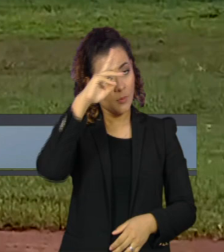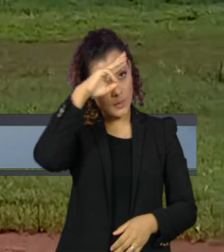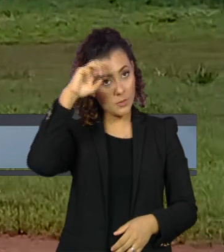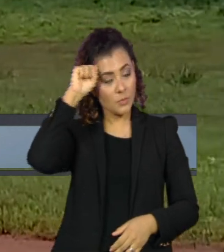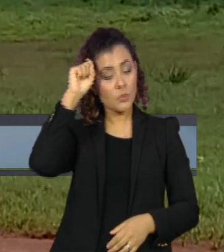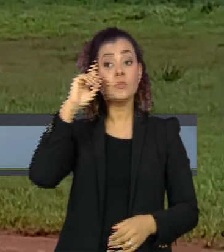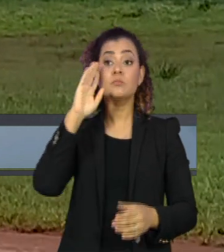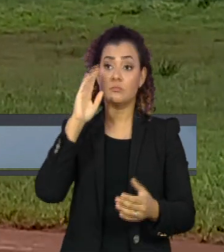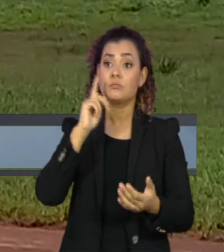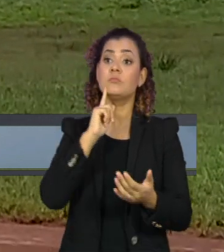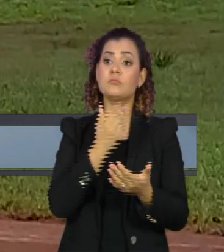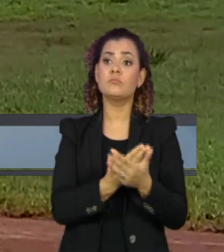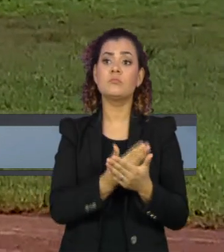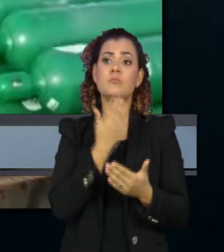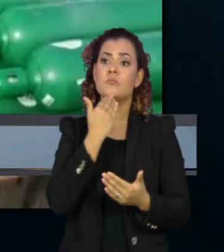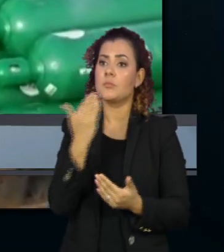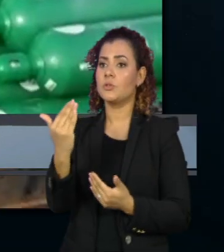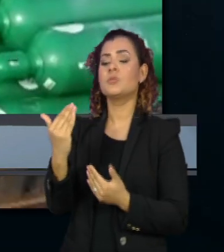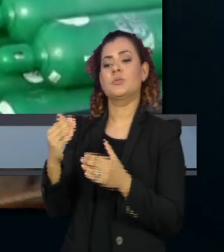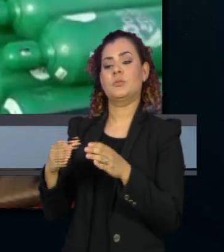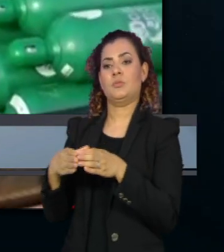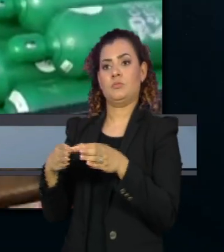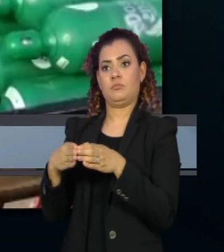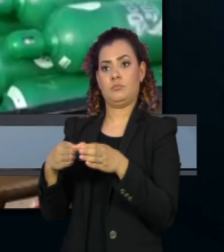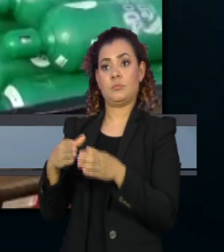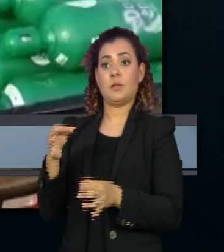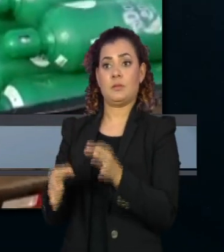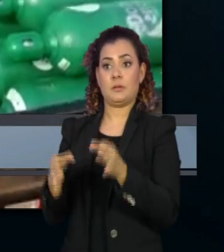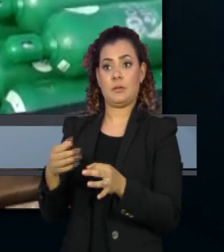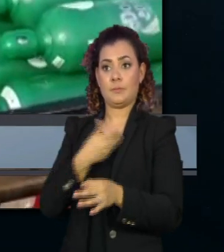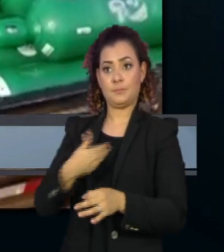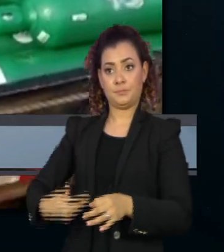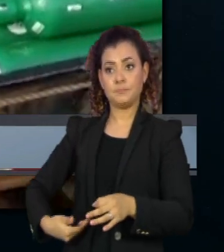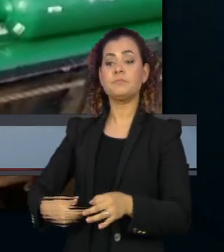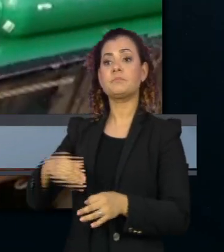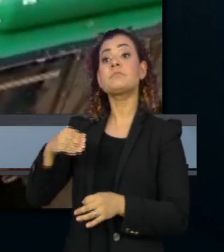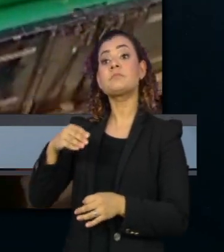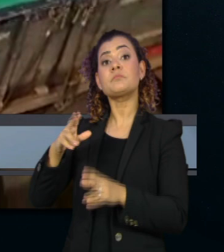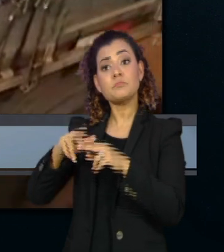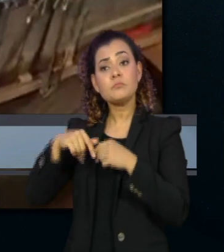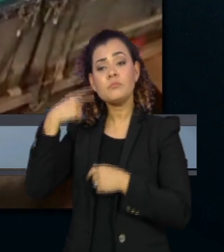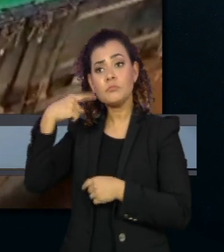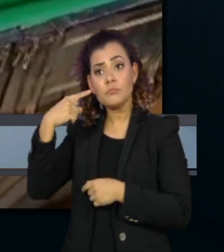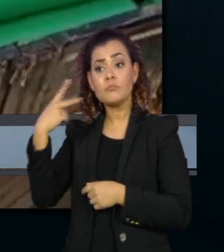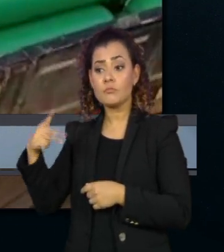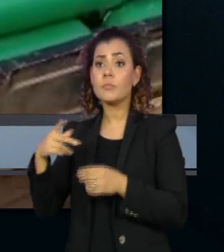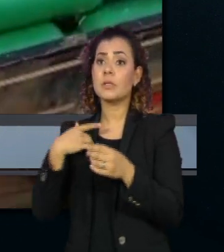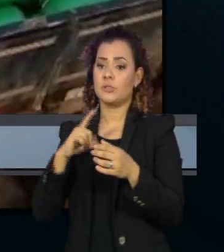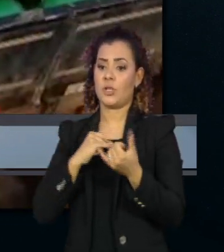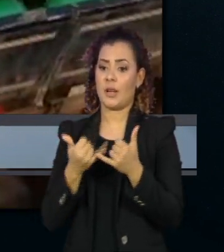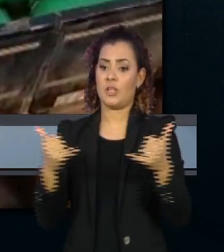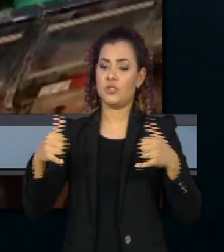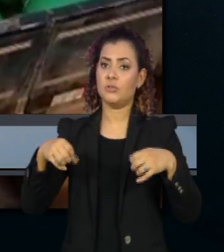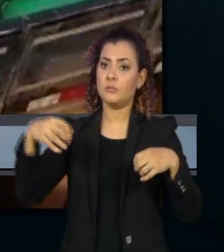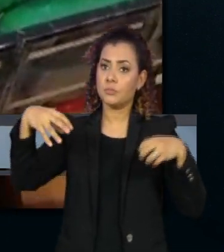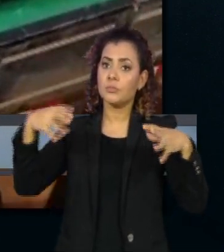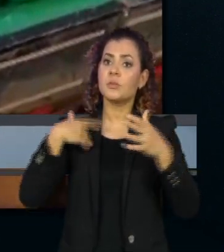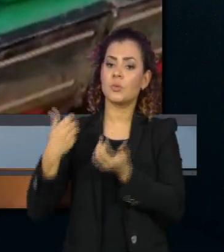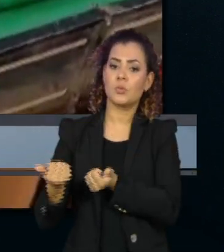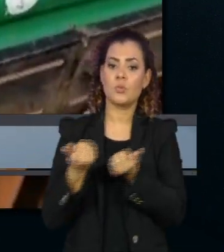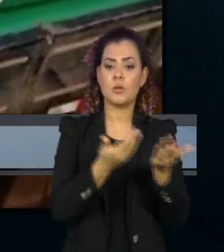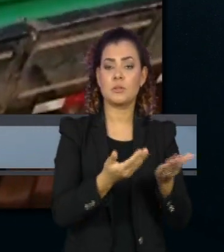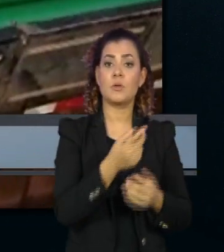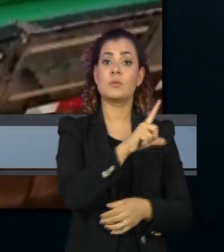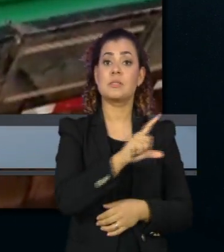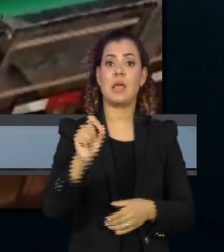pedido da Defensoria Pública. Na semana passada, a concessionária que fornece energia elétrica para o estado fez a doação de